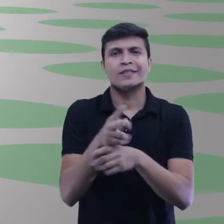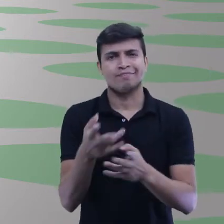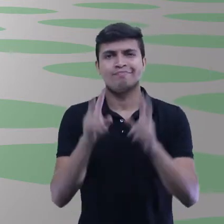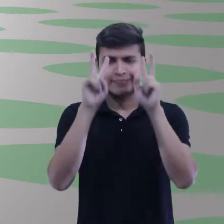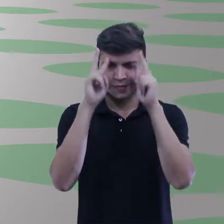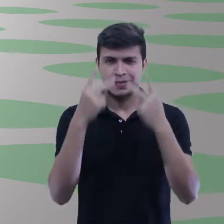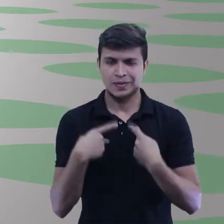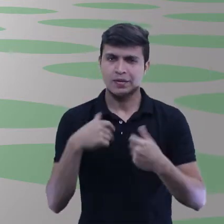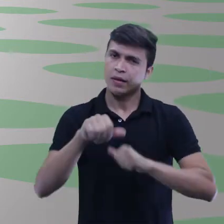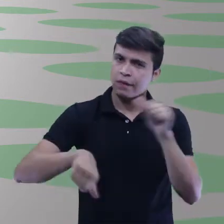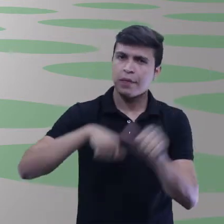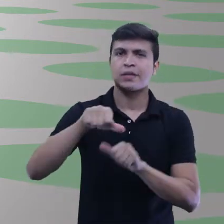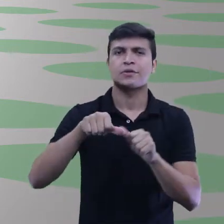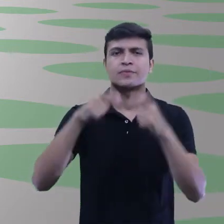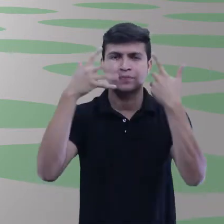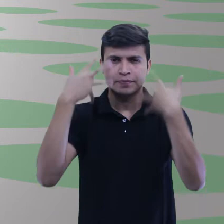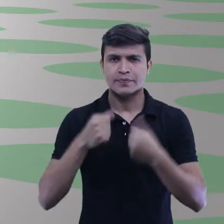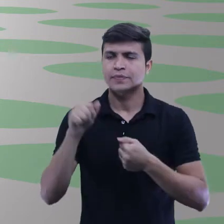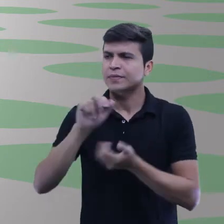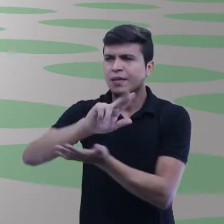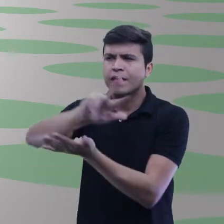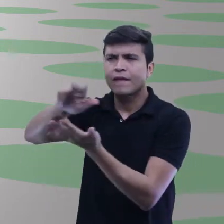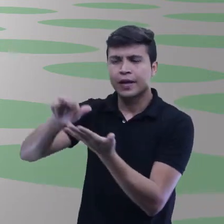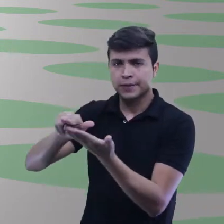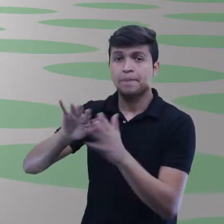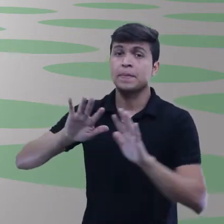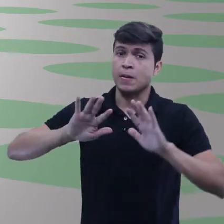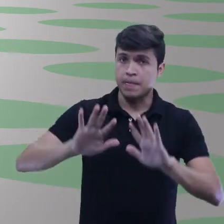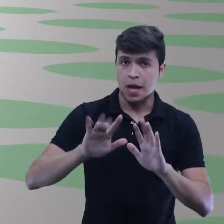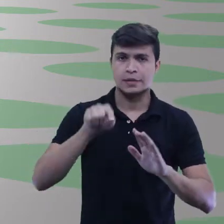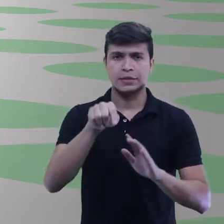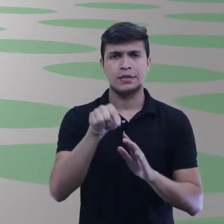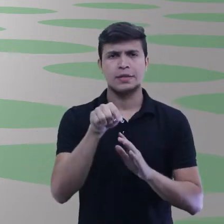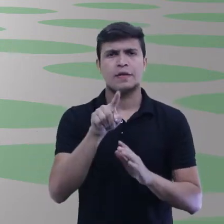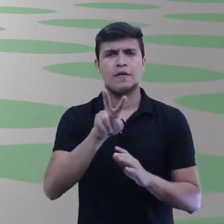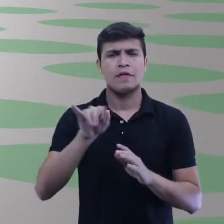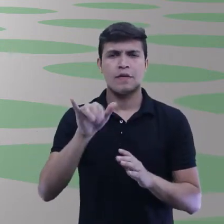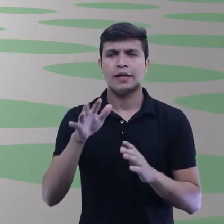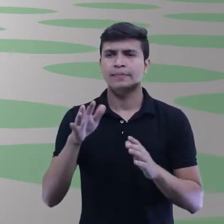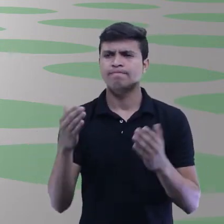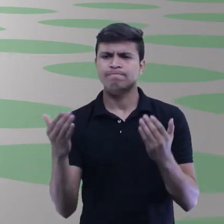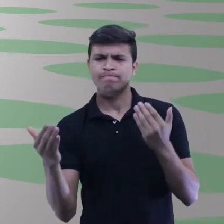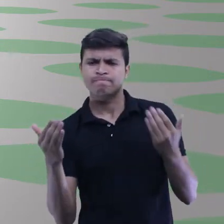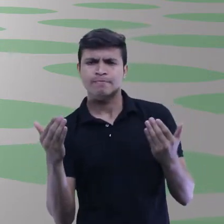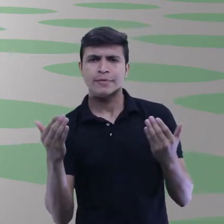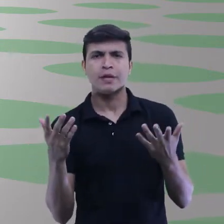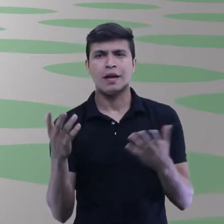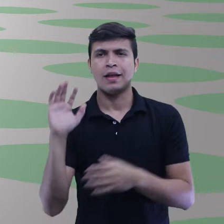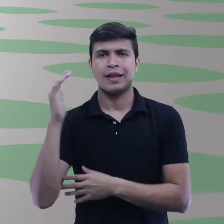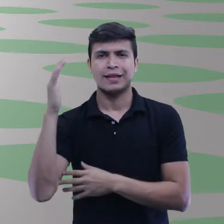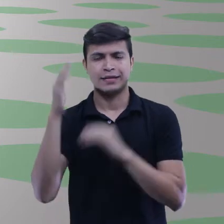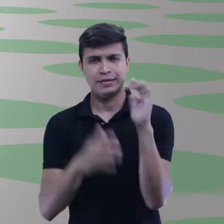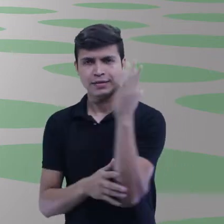transformação, a humanização desses elementos naturais. Contudo, essa abordagem acaba assemelhando os conceitos de natureza e